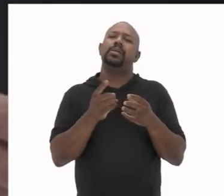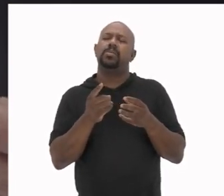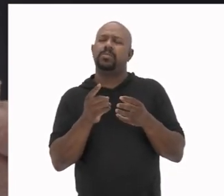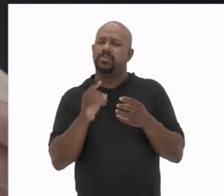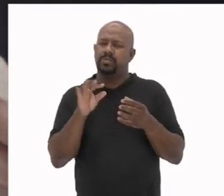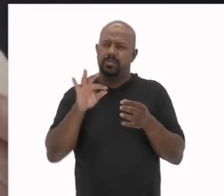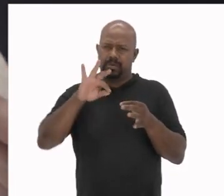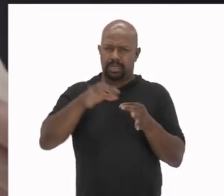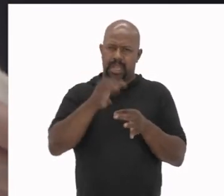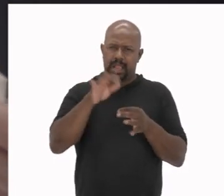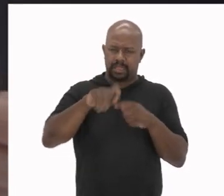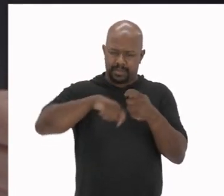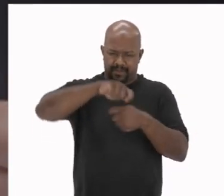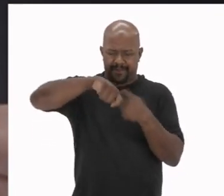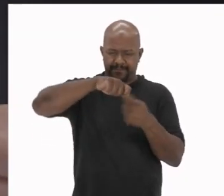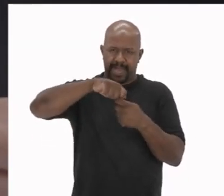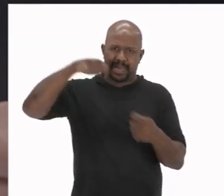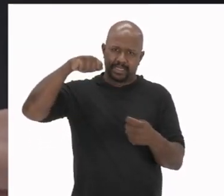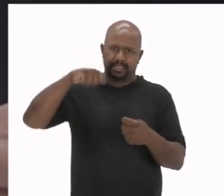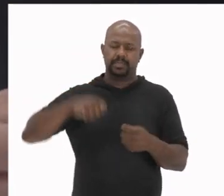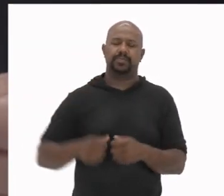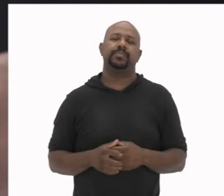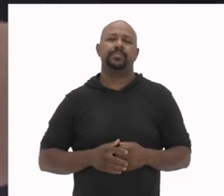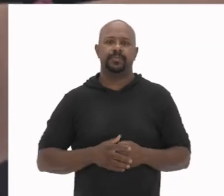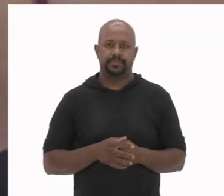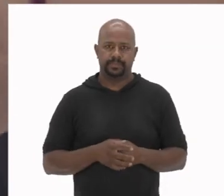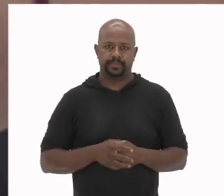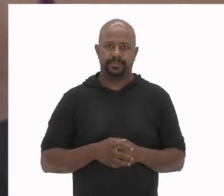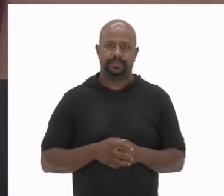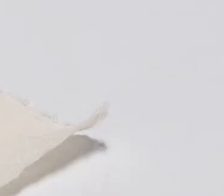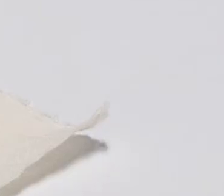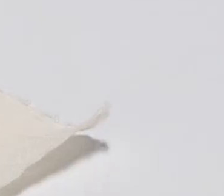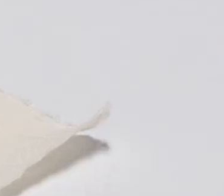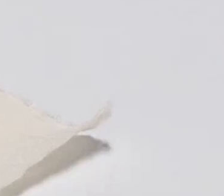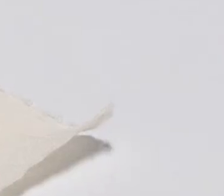um cadarço para fazer a amarração.